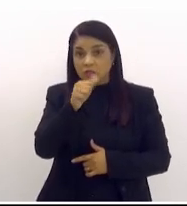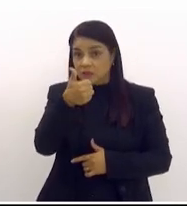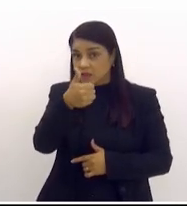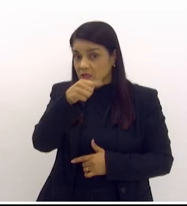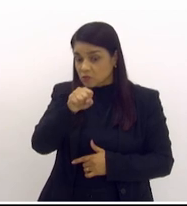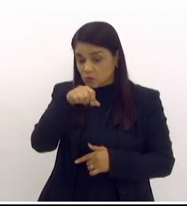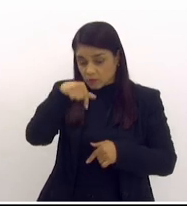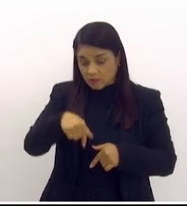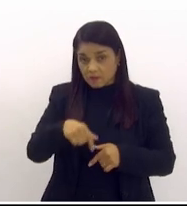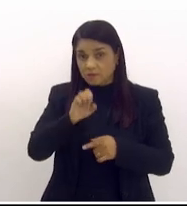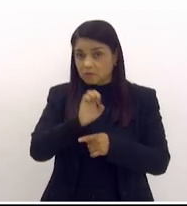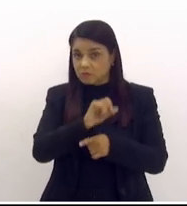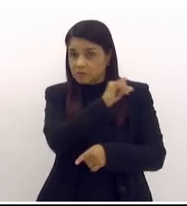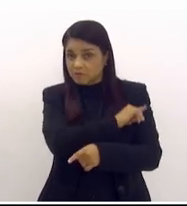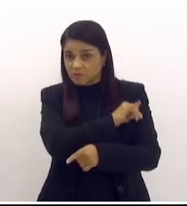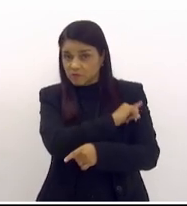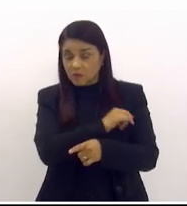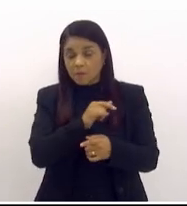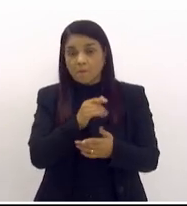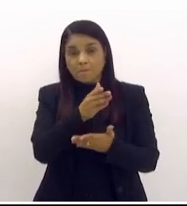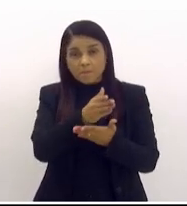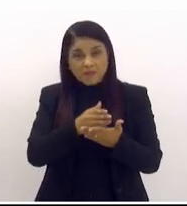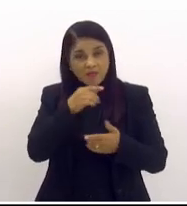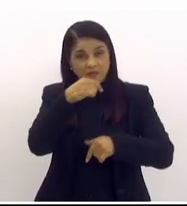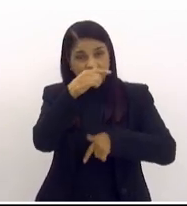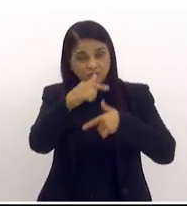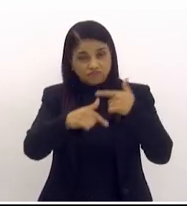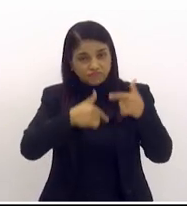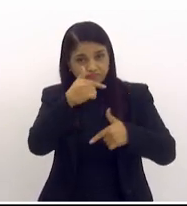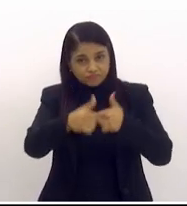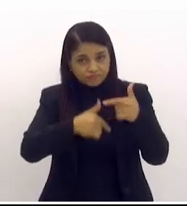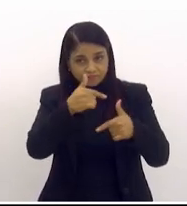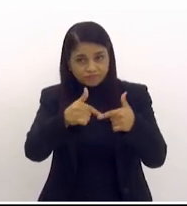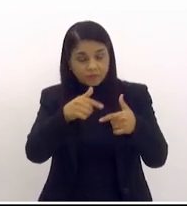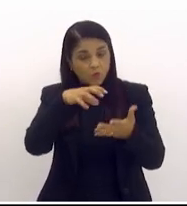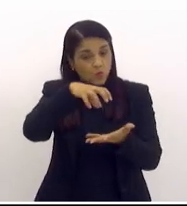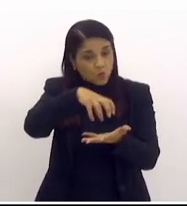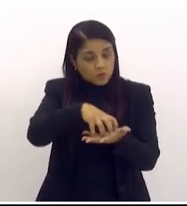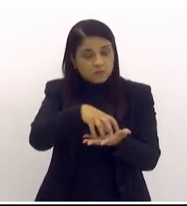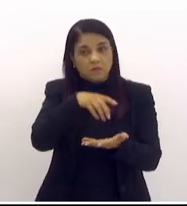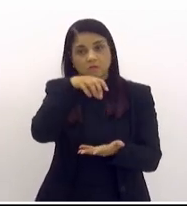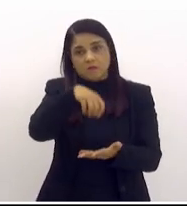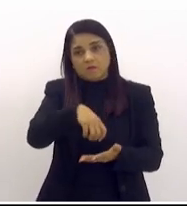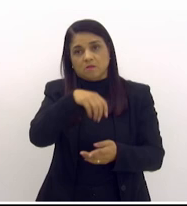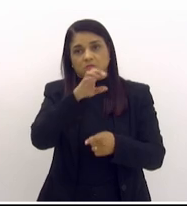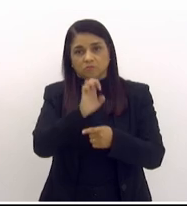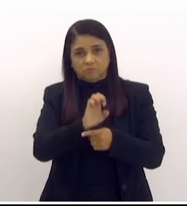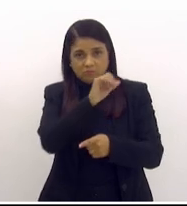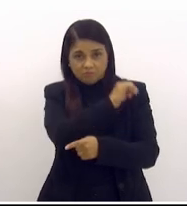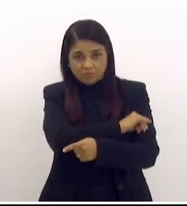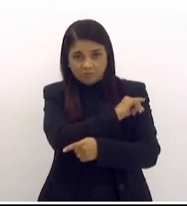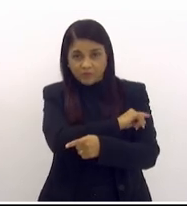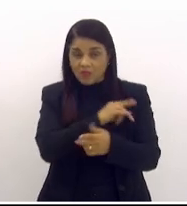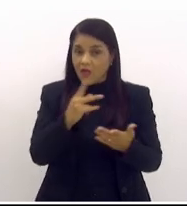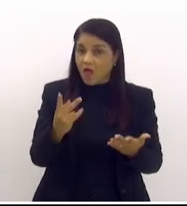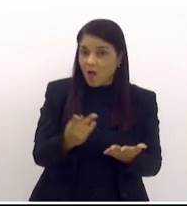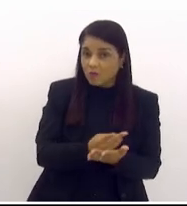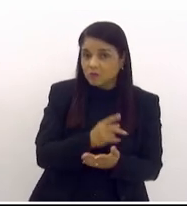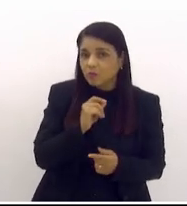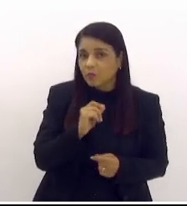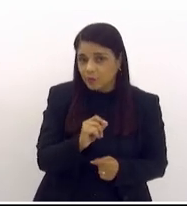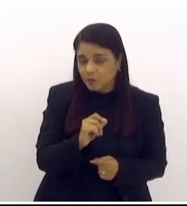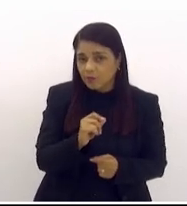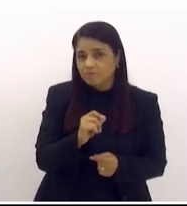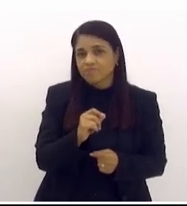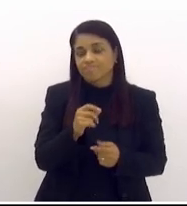e metade dos trabalhadores dessa indústria trabalhadores diretos estavam concentrados aqui aí aconteceu o que aconteceu né a